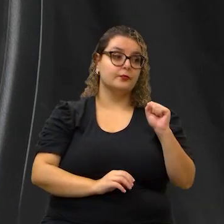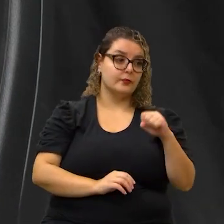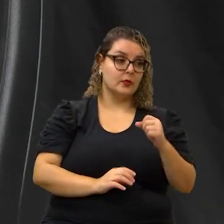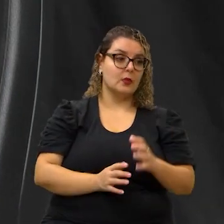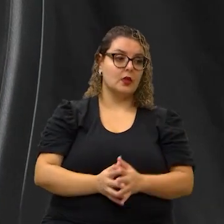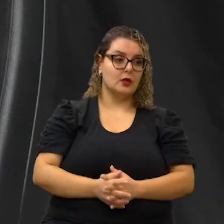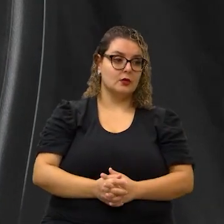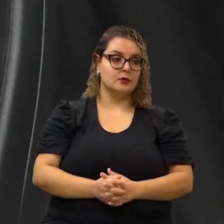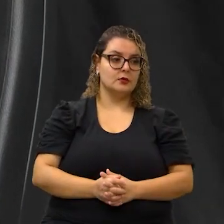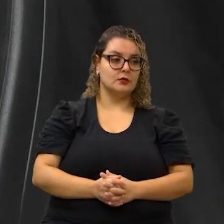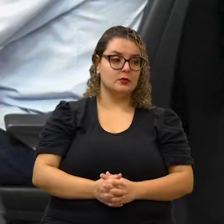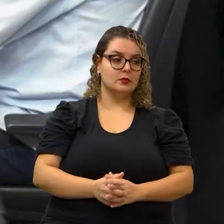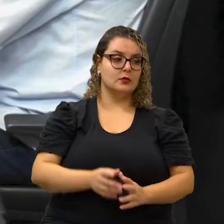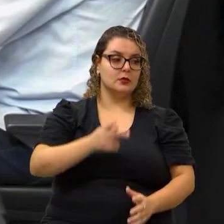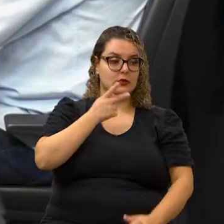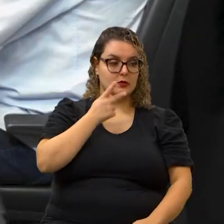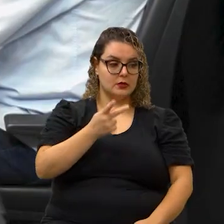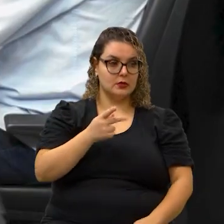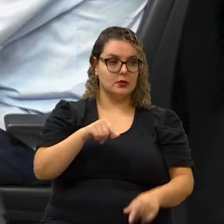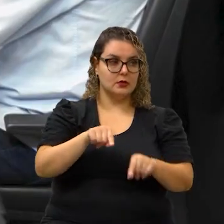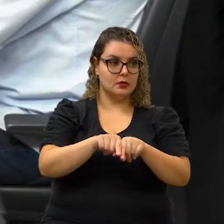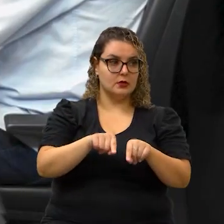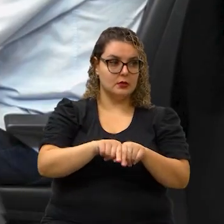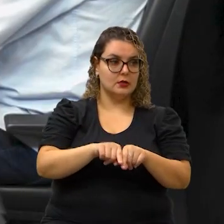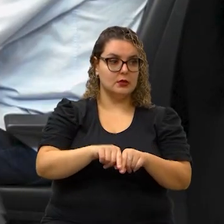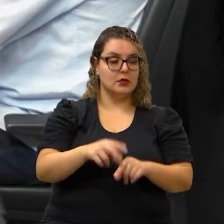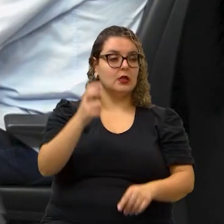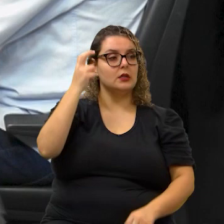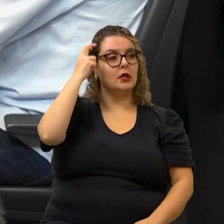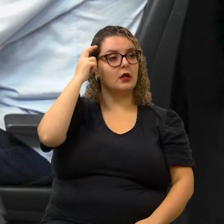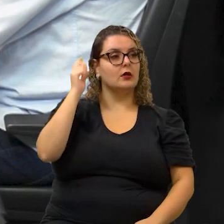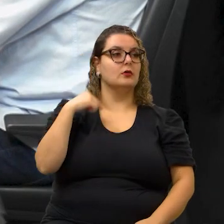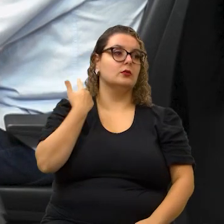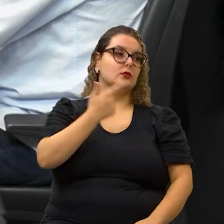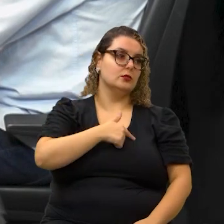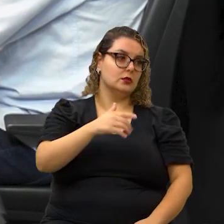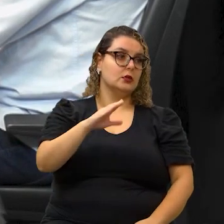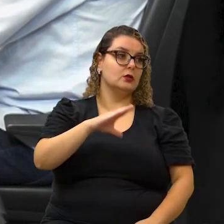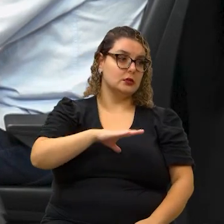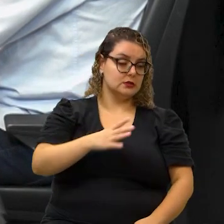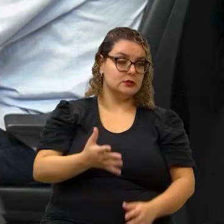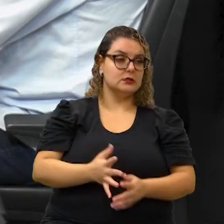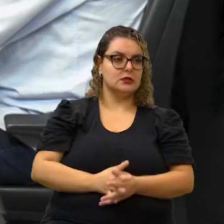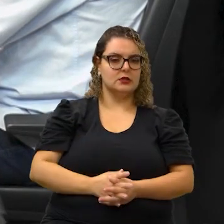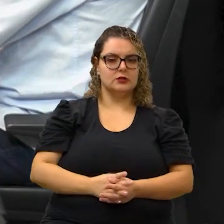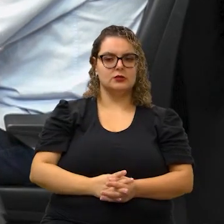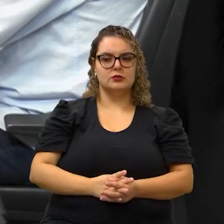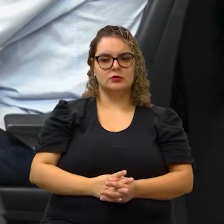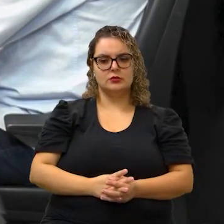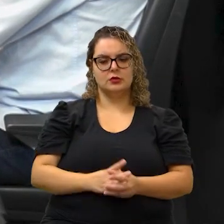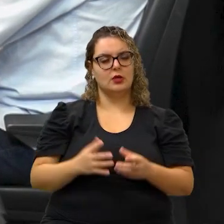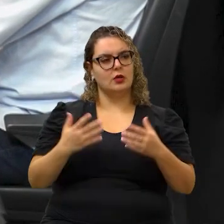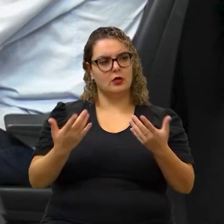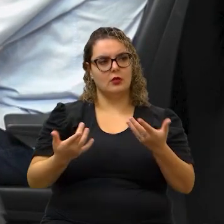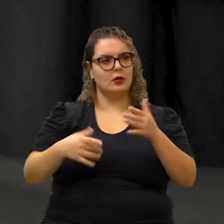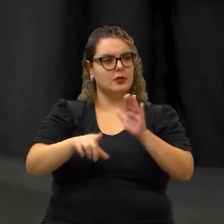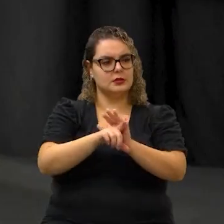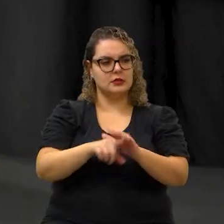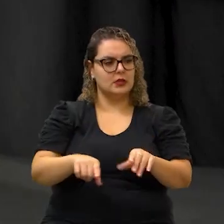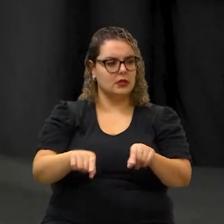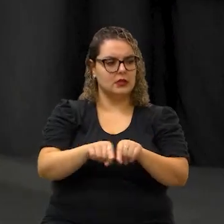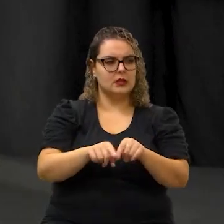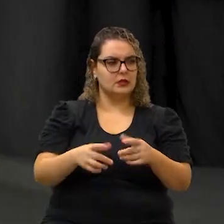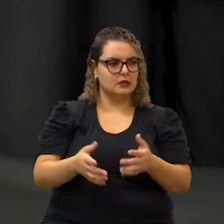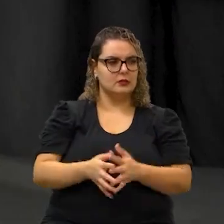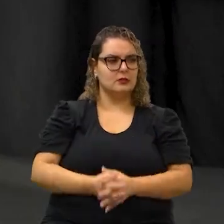em Campinas. Sim. Também você falou da questão da cultura aqui na nossa cidade, né? E